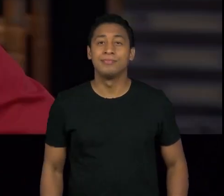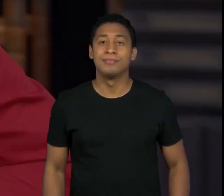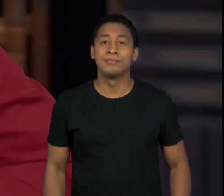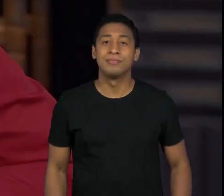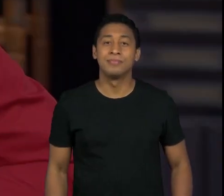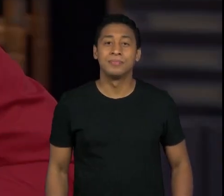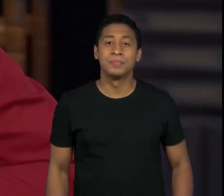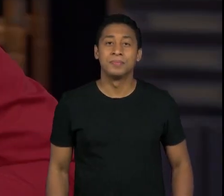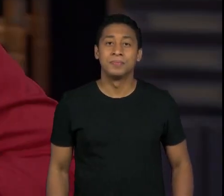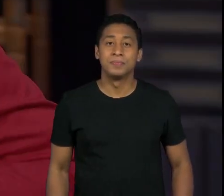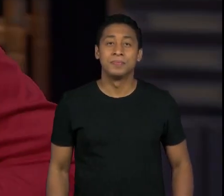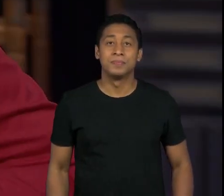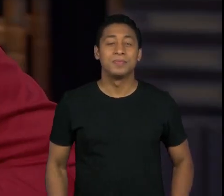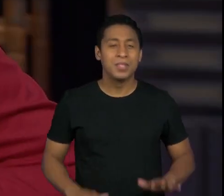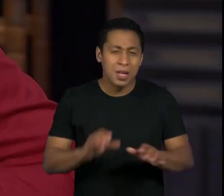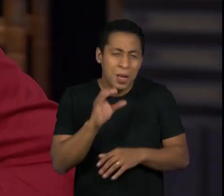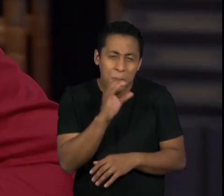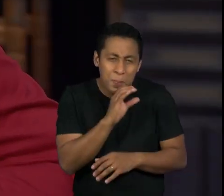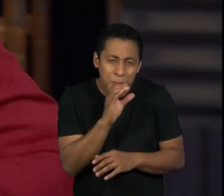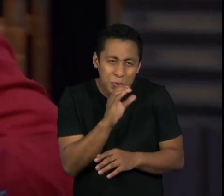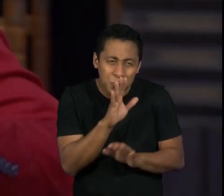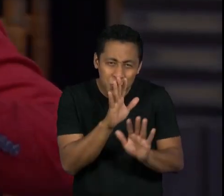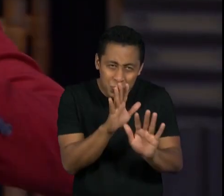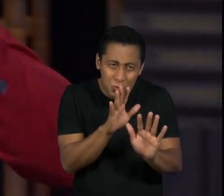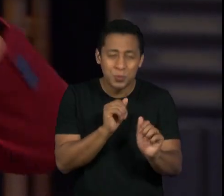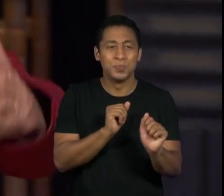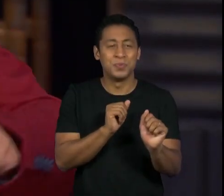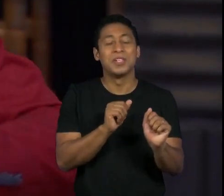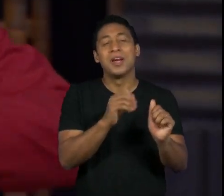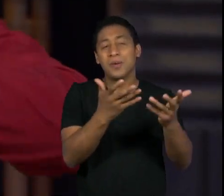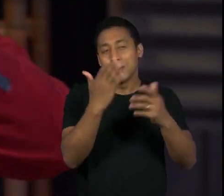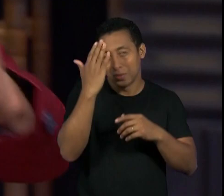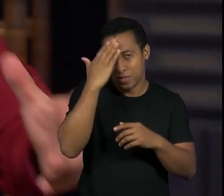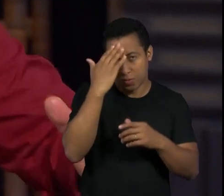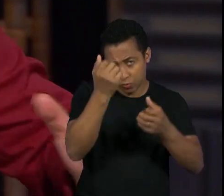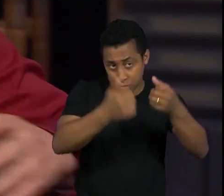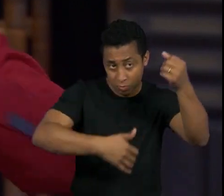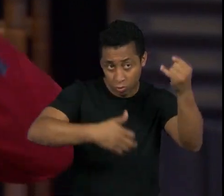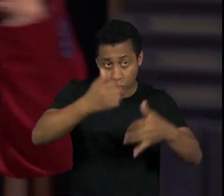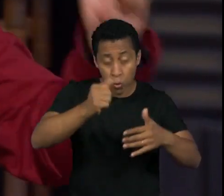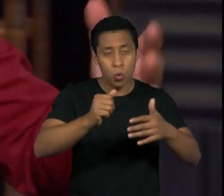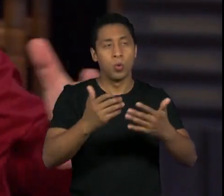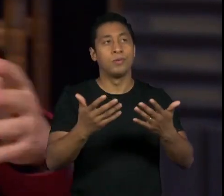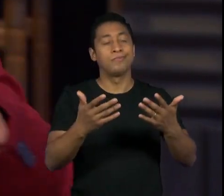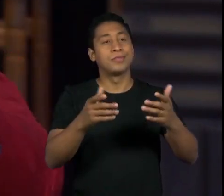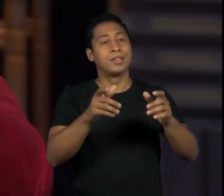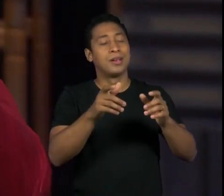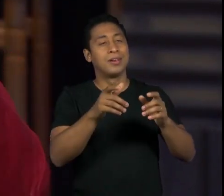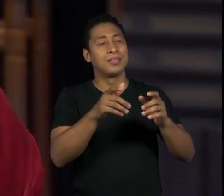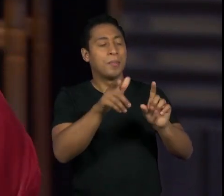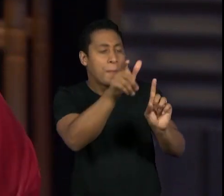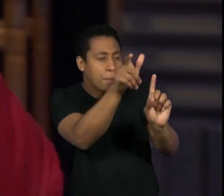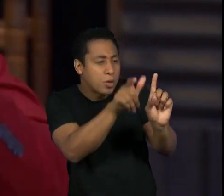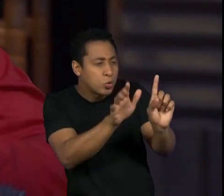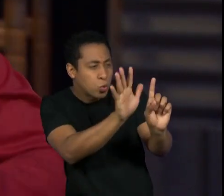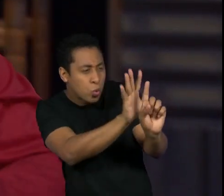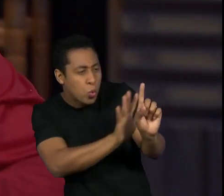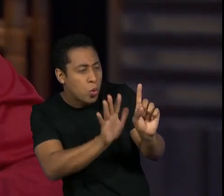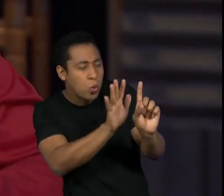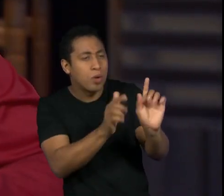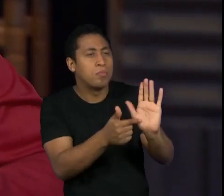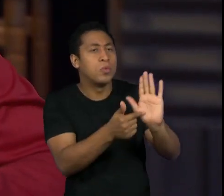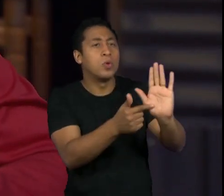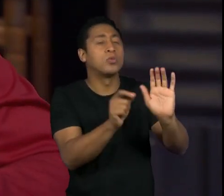Eu tenho uma consulta rápida para você. Você falou da imagem, do que nós estamos passando. Eu queria falar